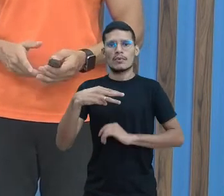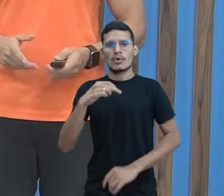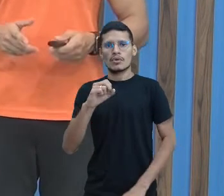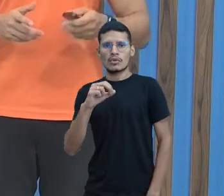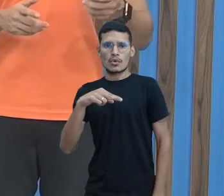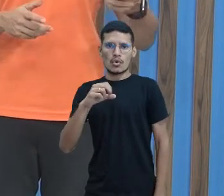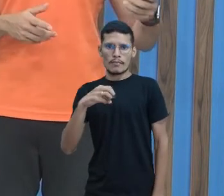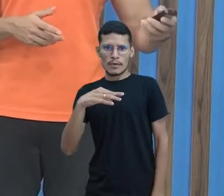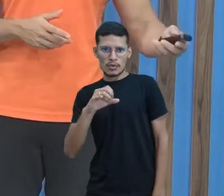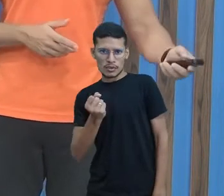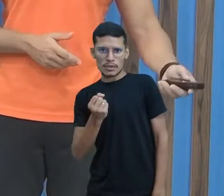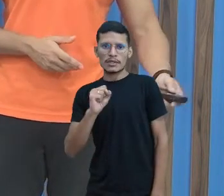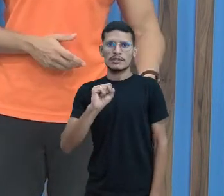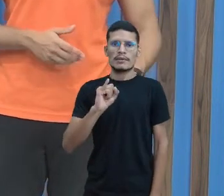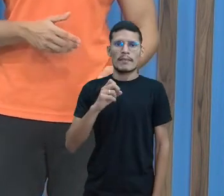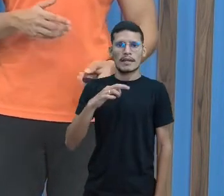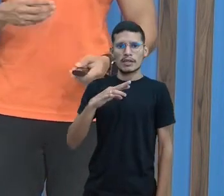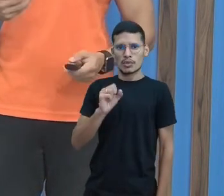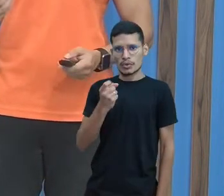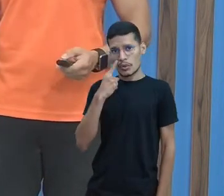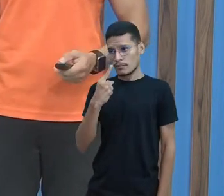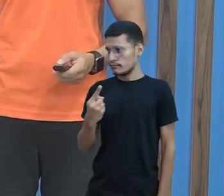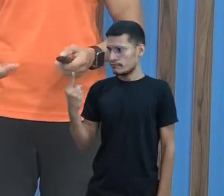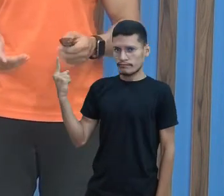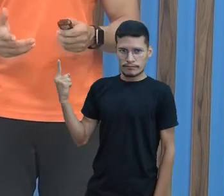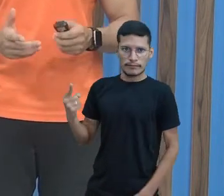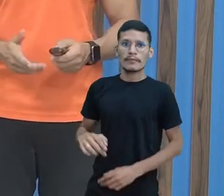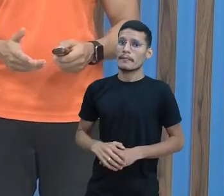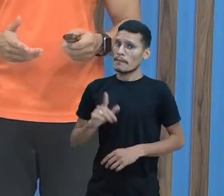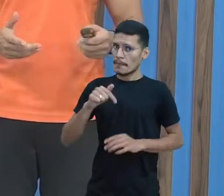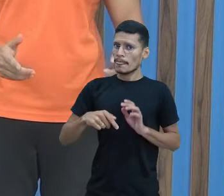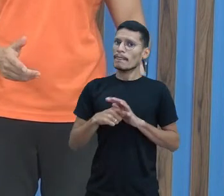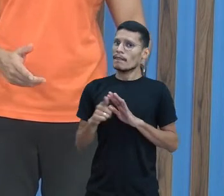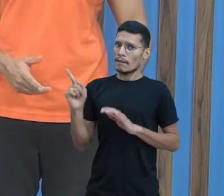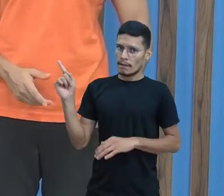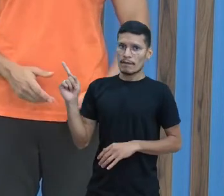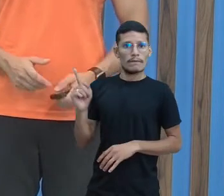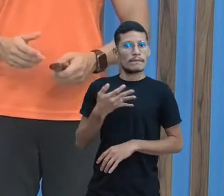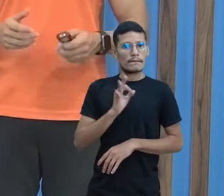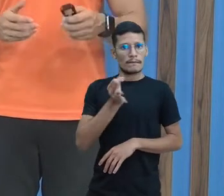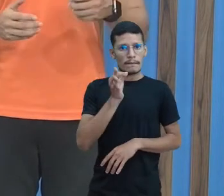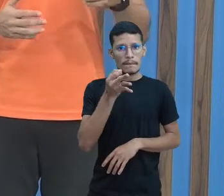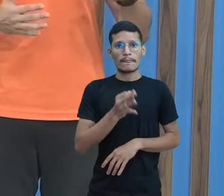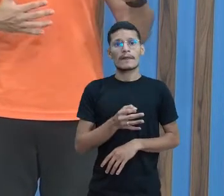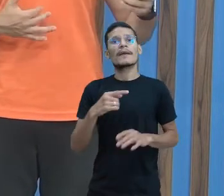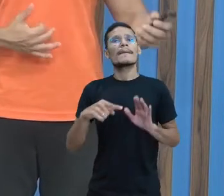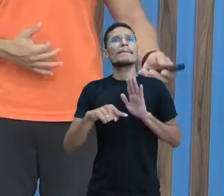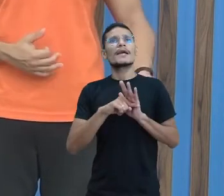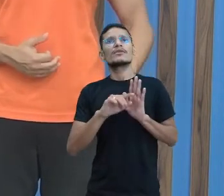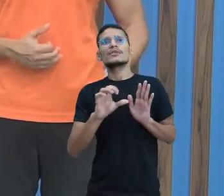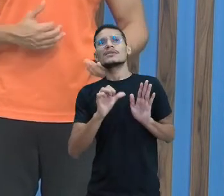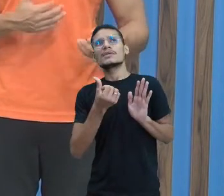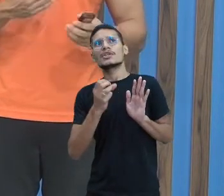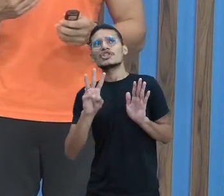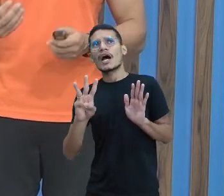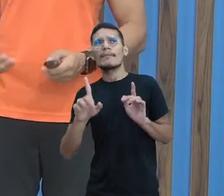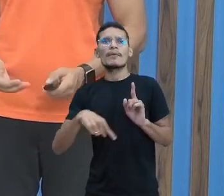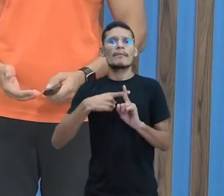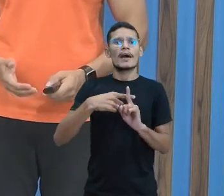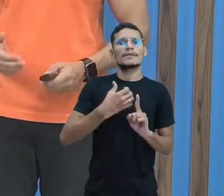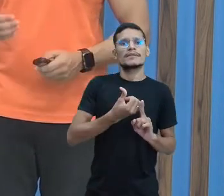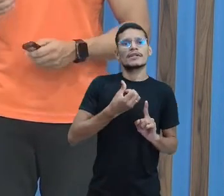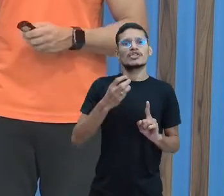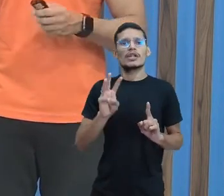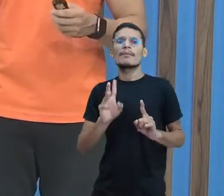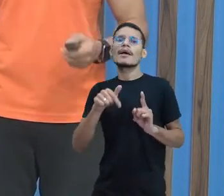Então, menos 2W mais 2W são monômios simétricos, menos 6W com mais